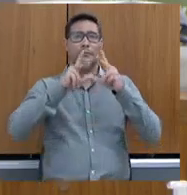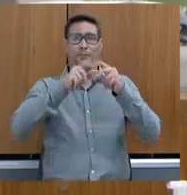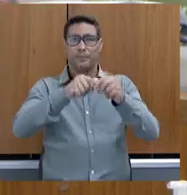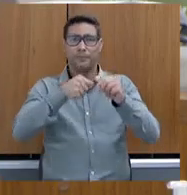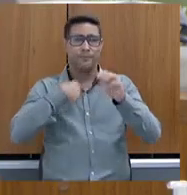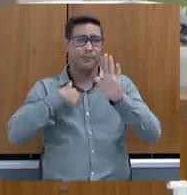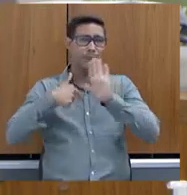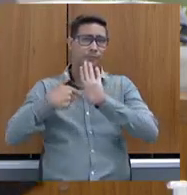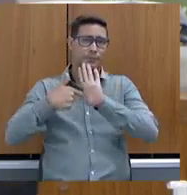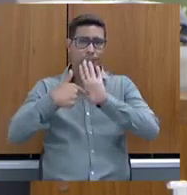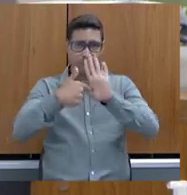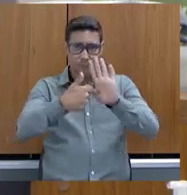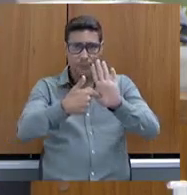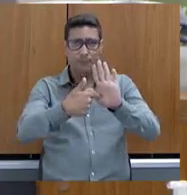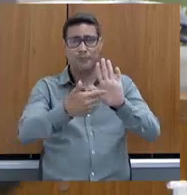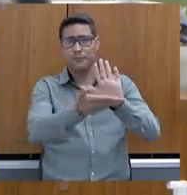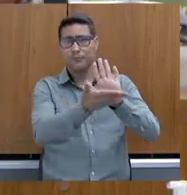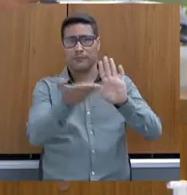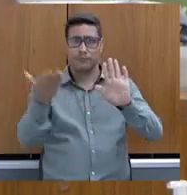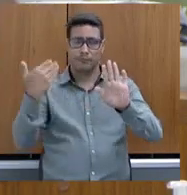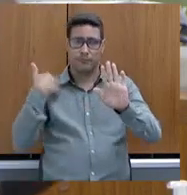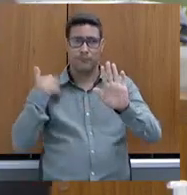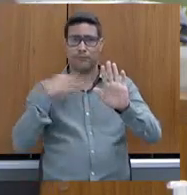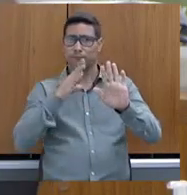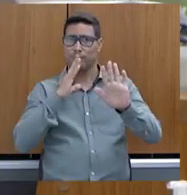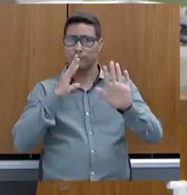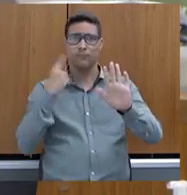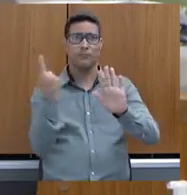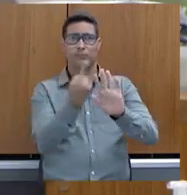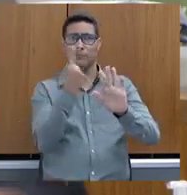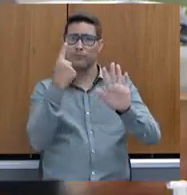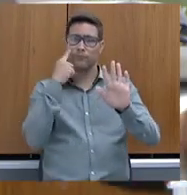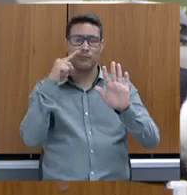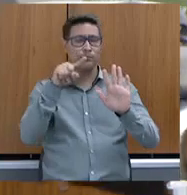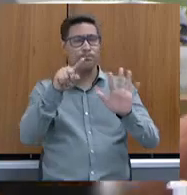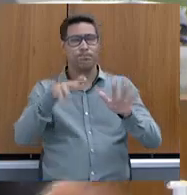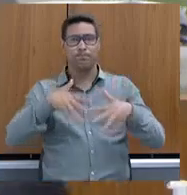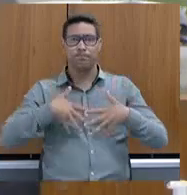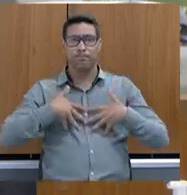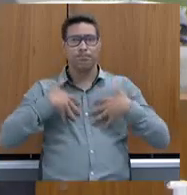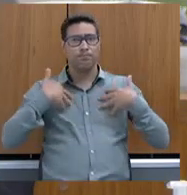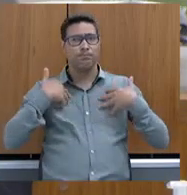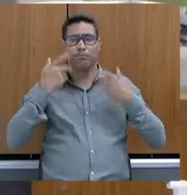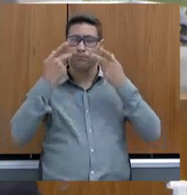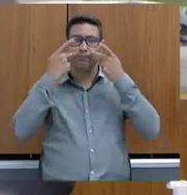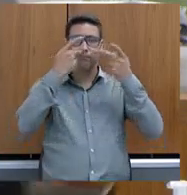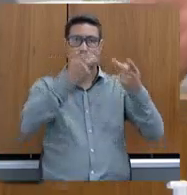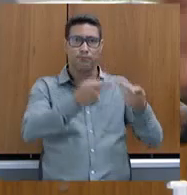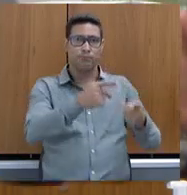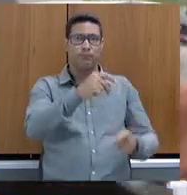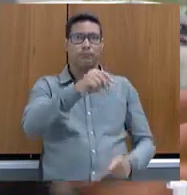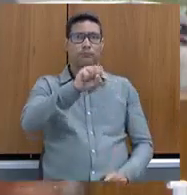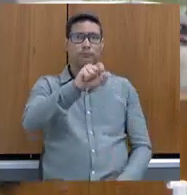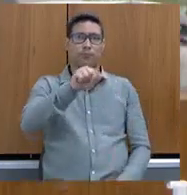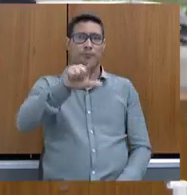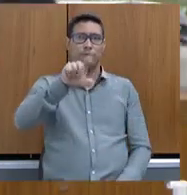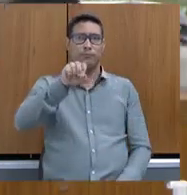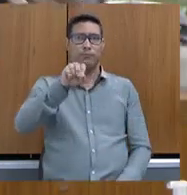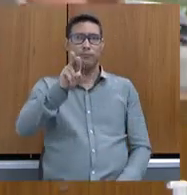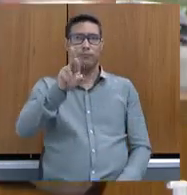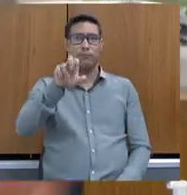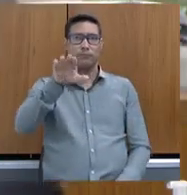legado Franco conhecimento encanta todos esteve conosco lá em São Lourenço já pude participar